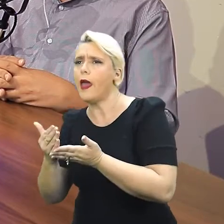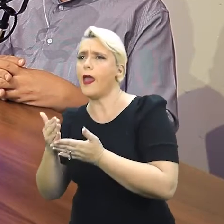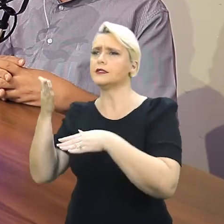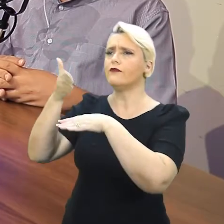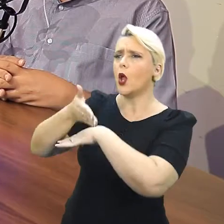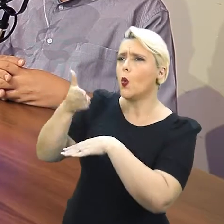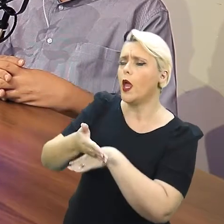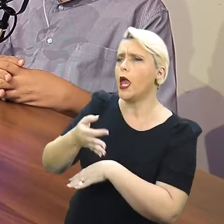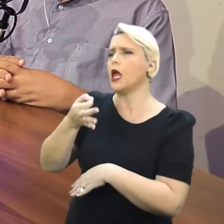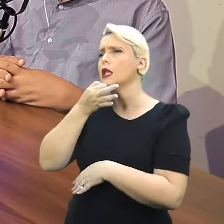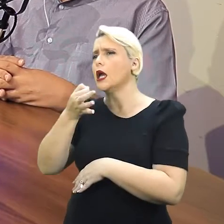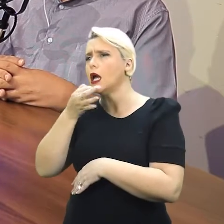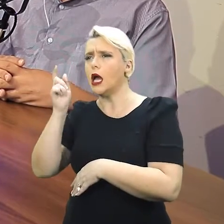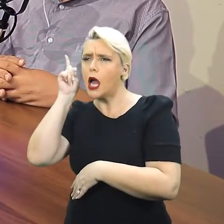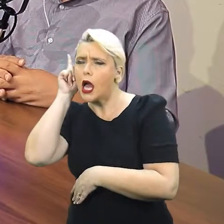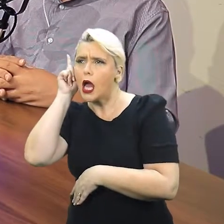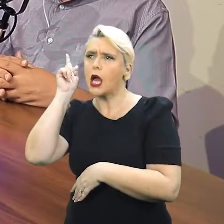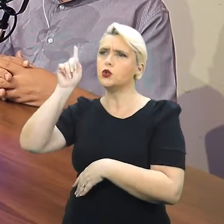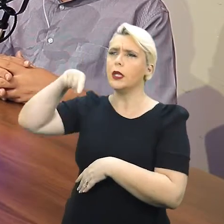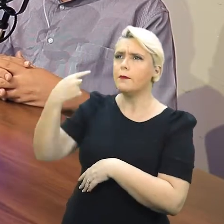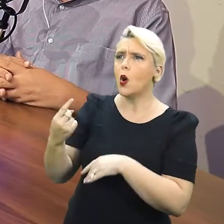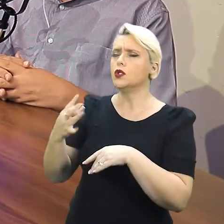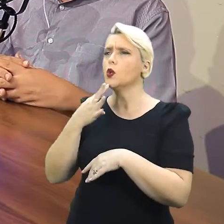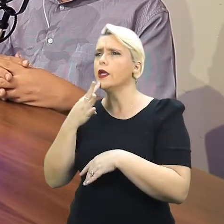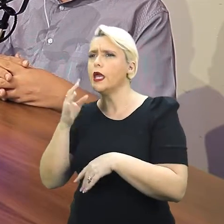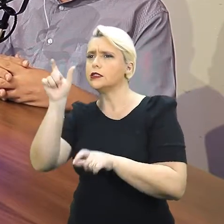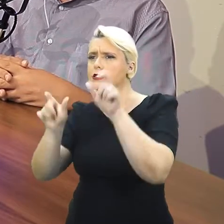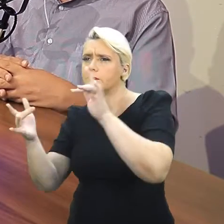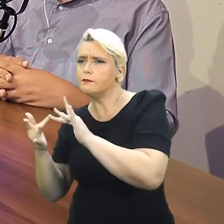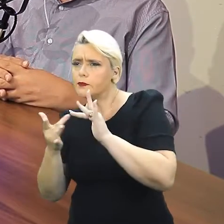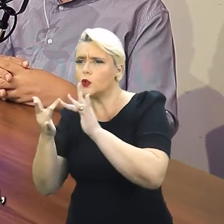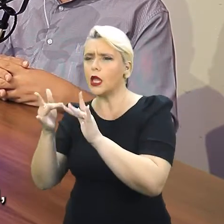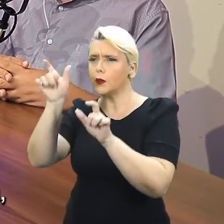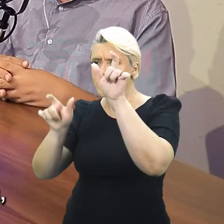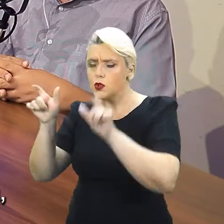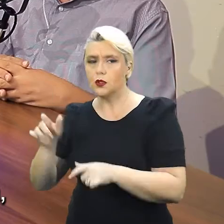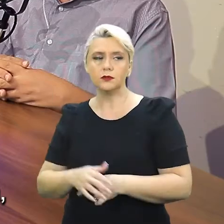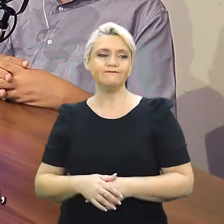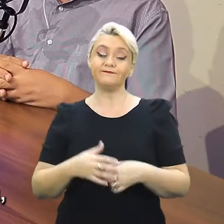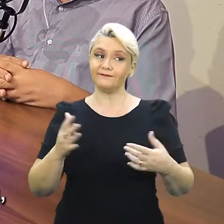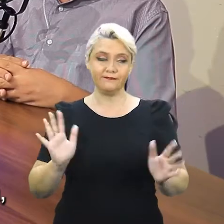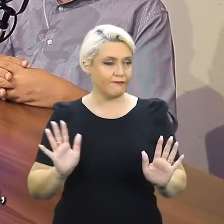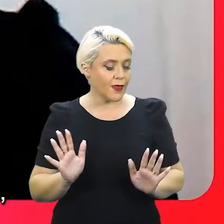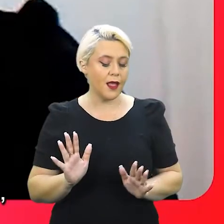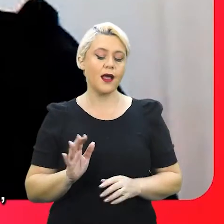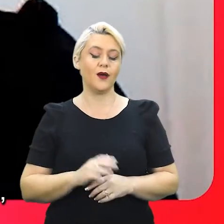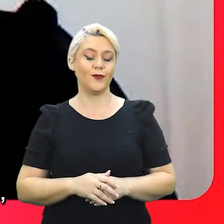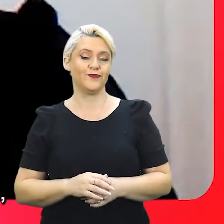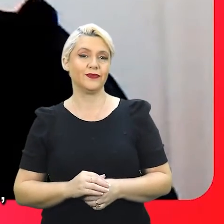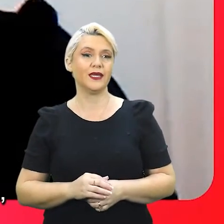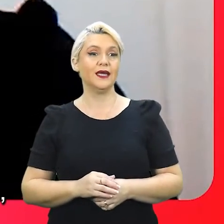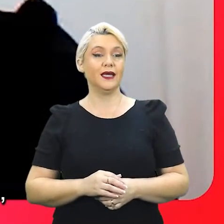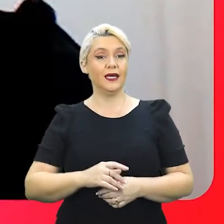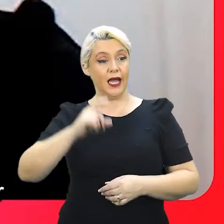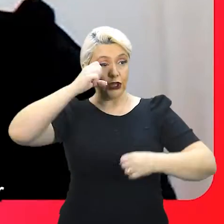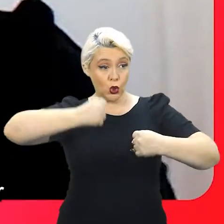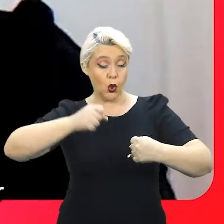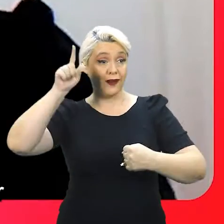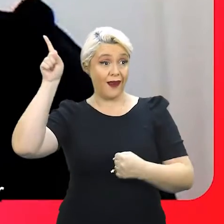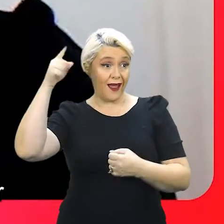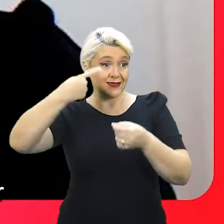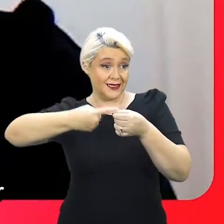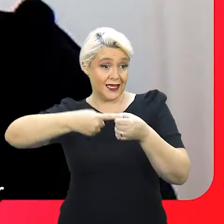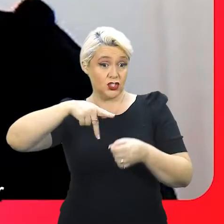rádio, conhecendo as pessoas. Como é que foi esse contato inicial? Antônio José, em Cajuru, na Rádio Cultura, eu